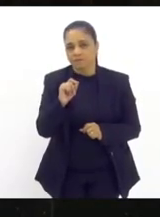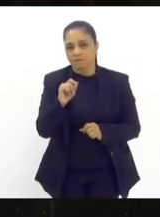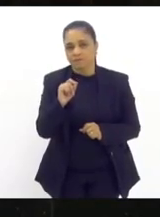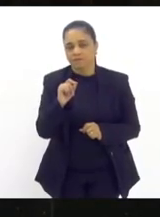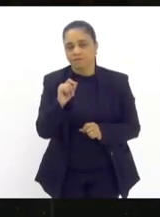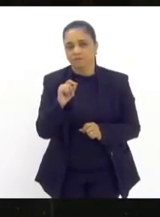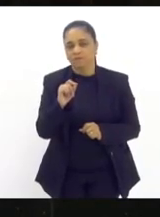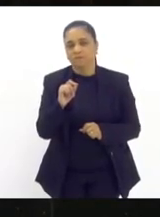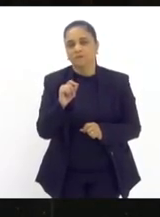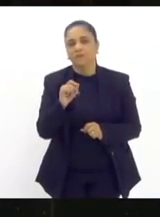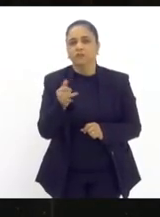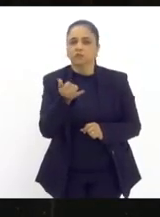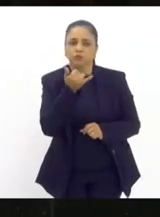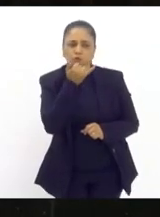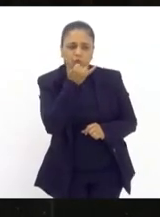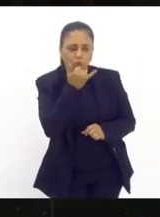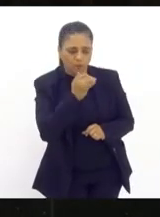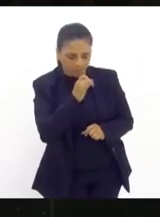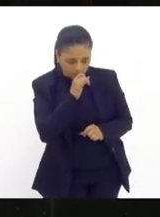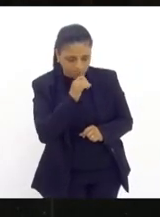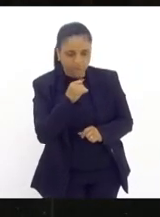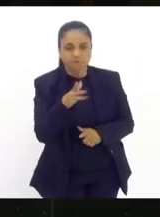desculpa 44,3